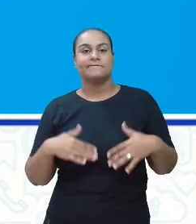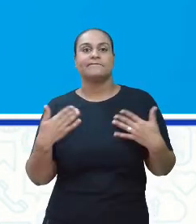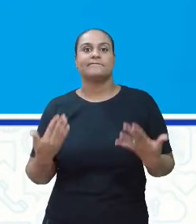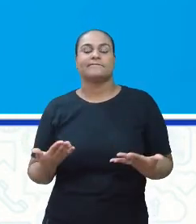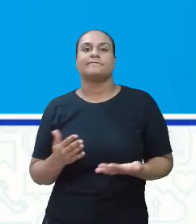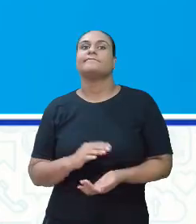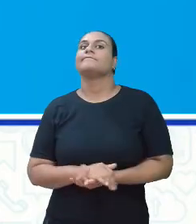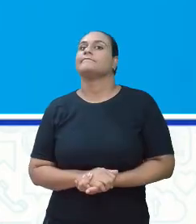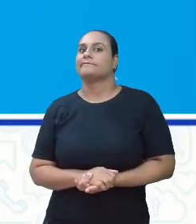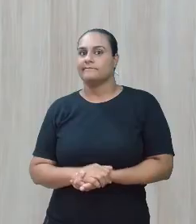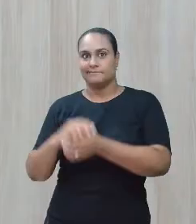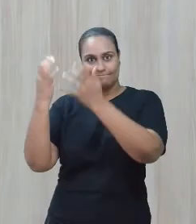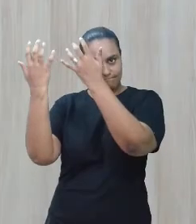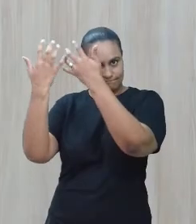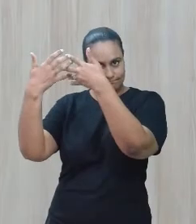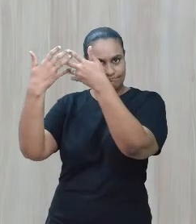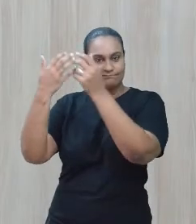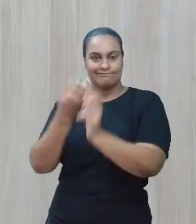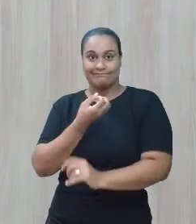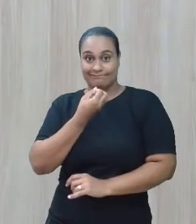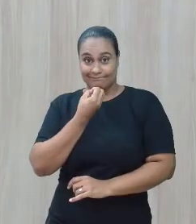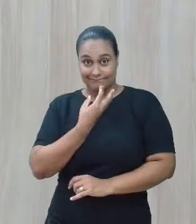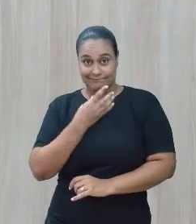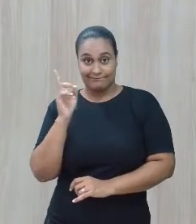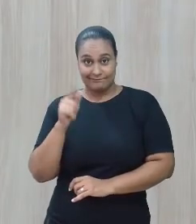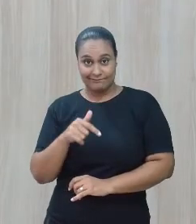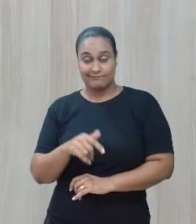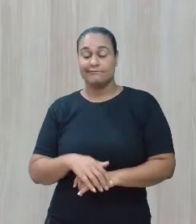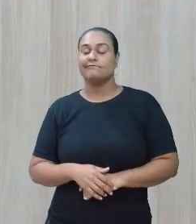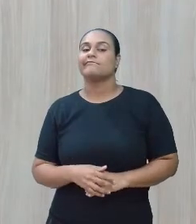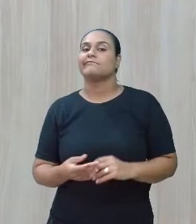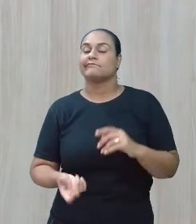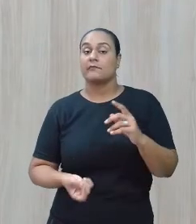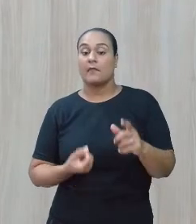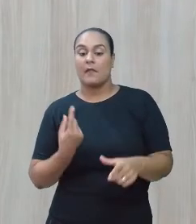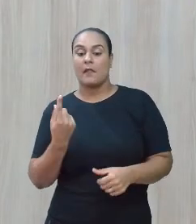Boa reflexão, não é mesmo? E aí, muitas